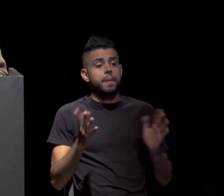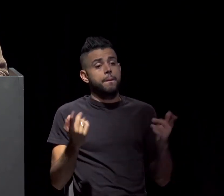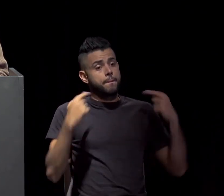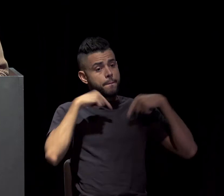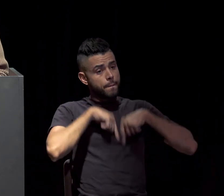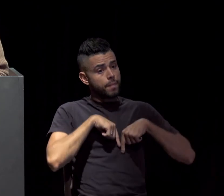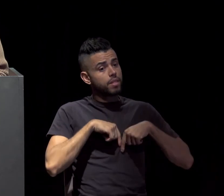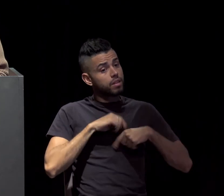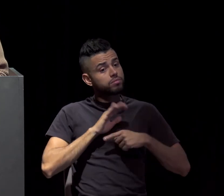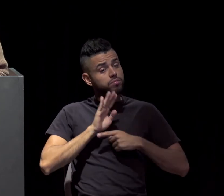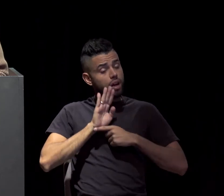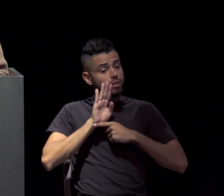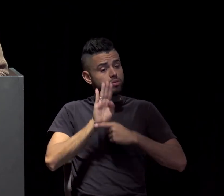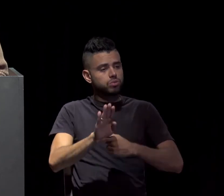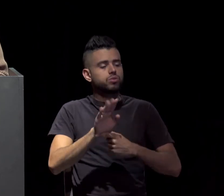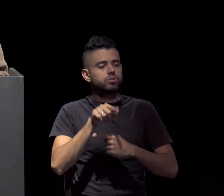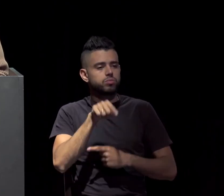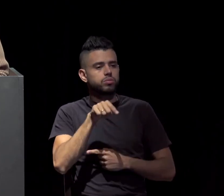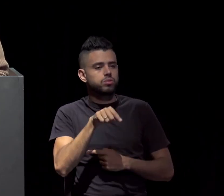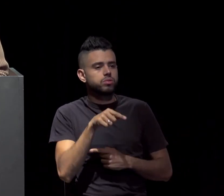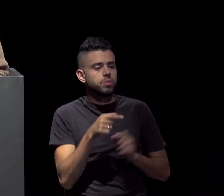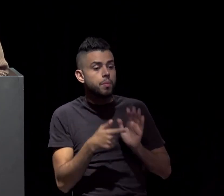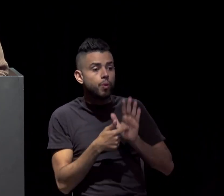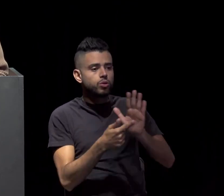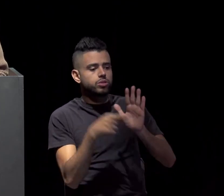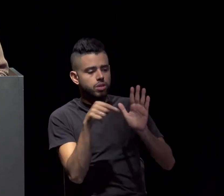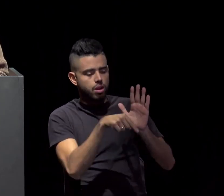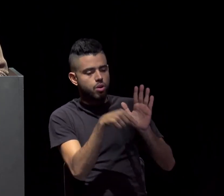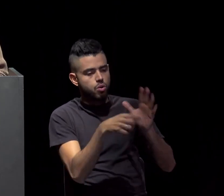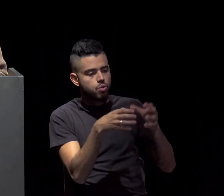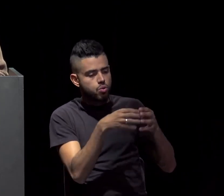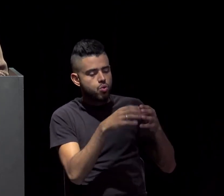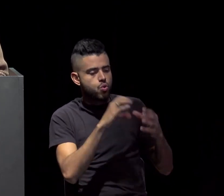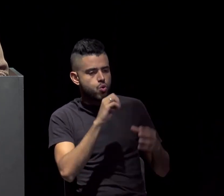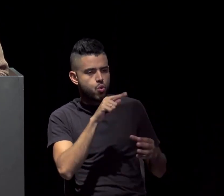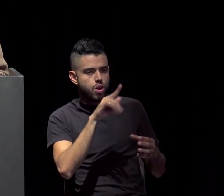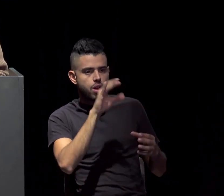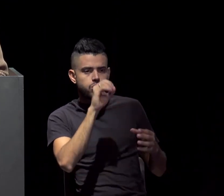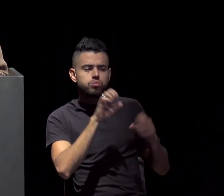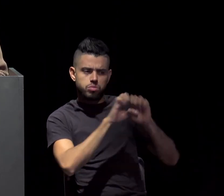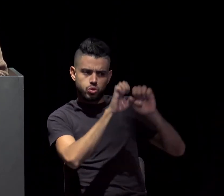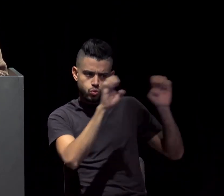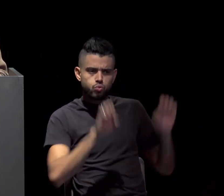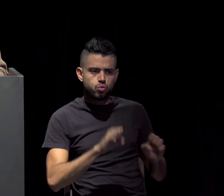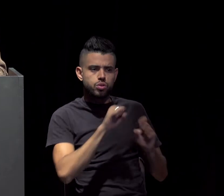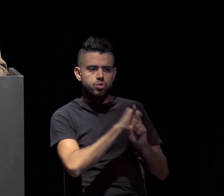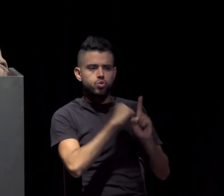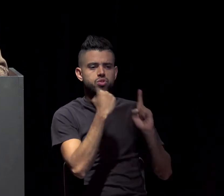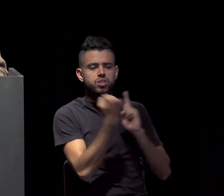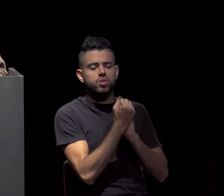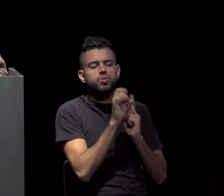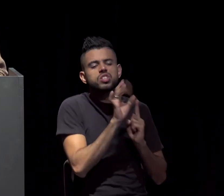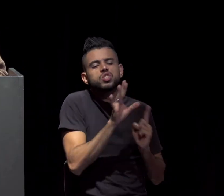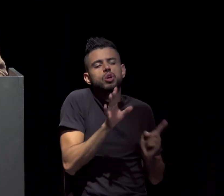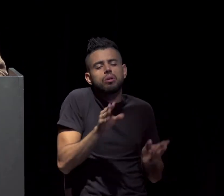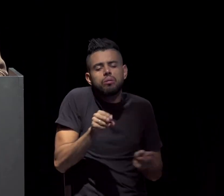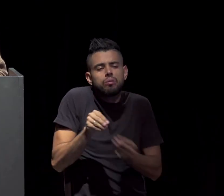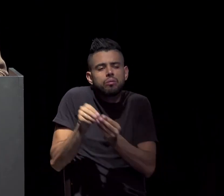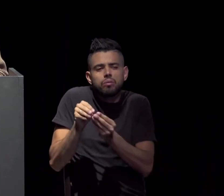apoio fundamental para pensar o Congado o quê? Como uma estrutura social, e não como um adereço das demais estruturas. A